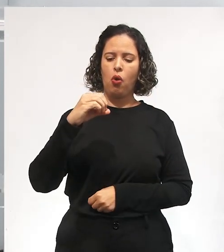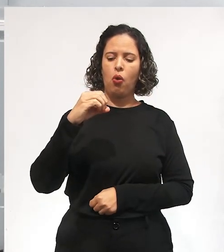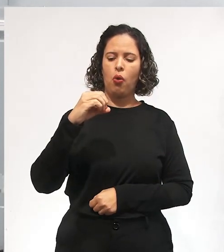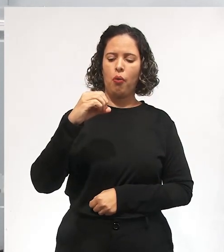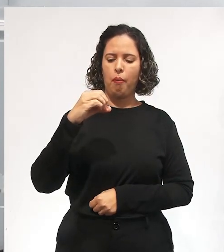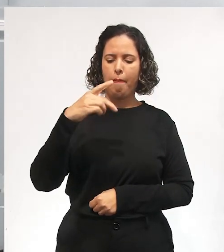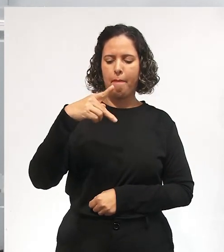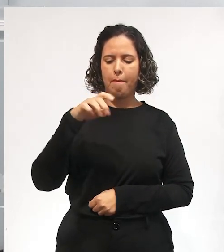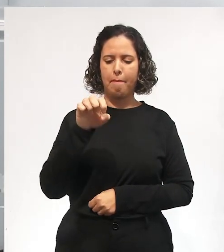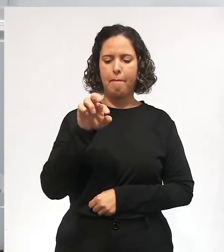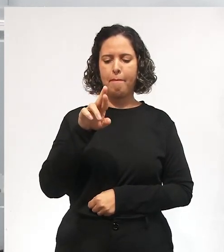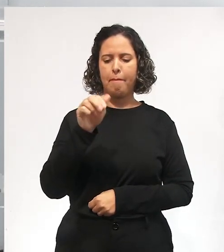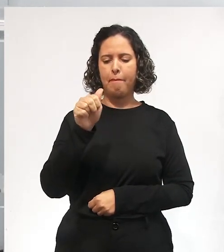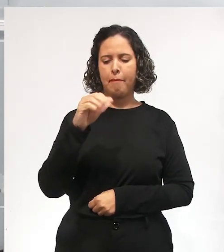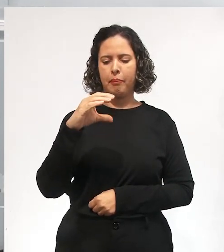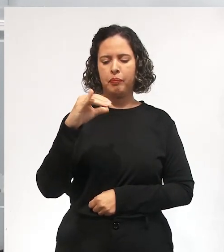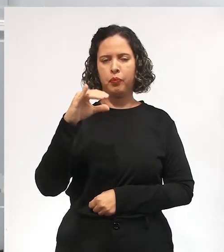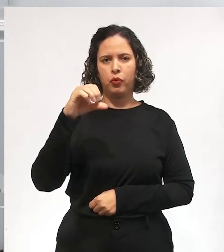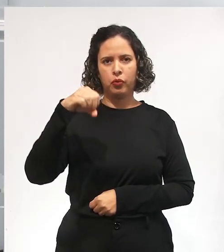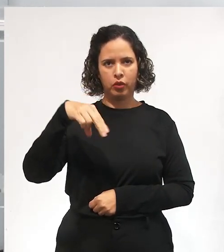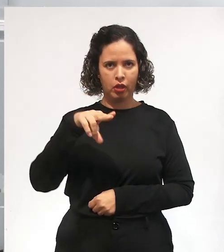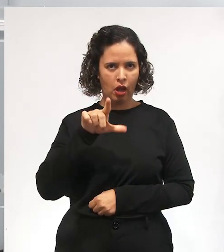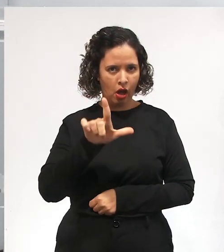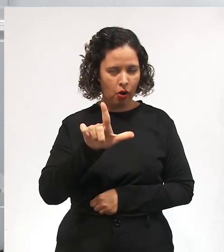se opere,